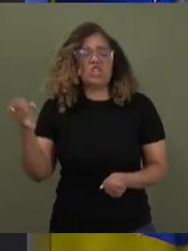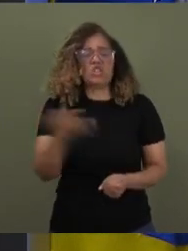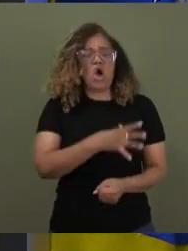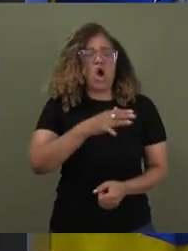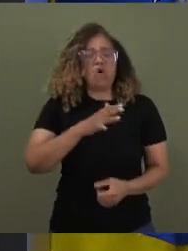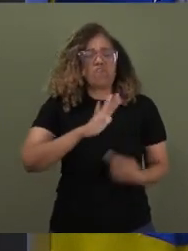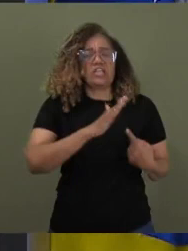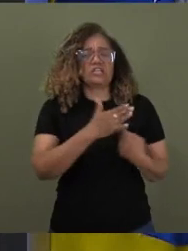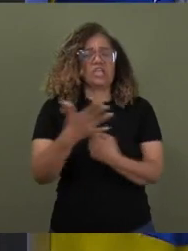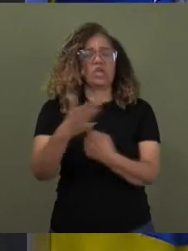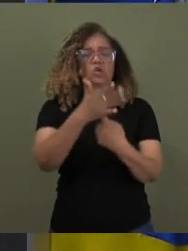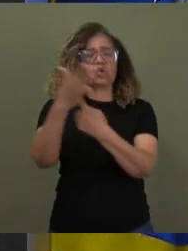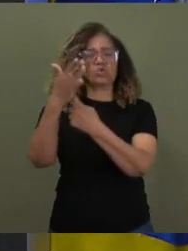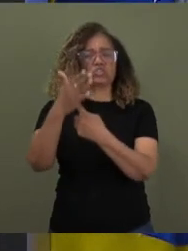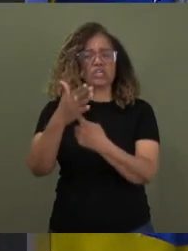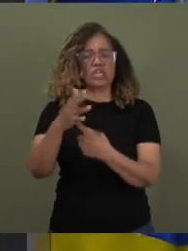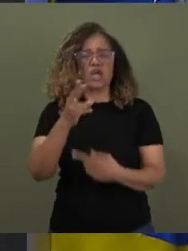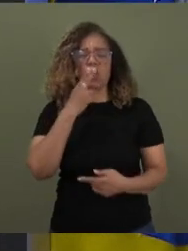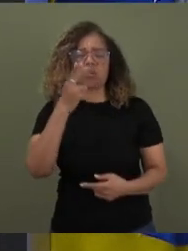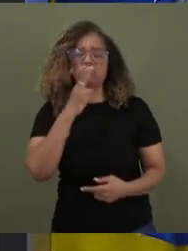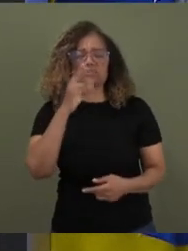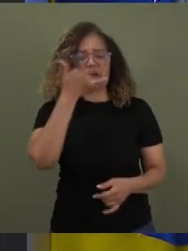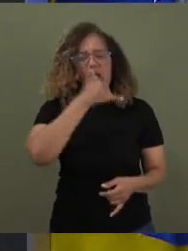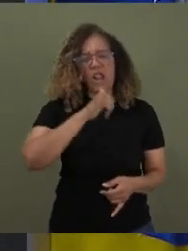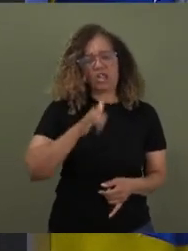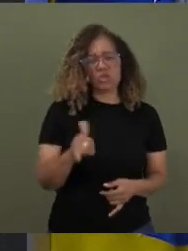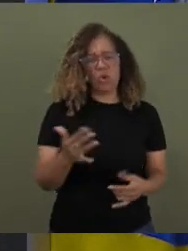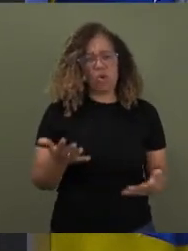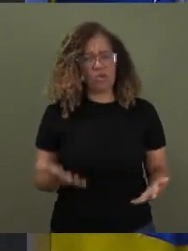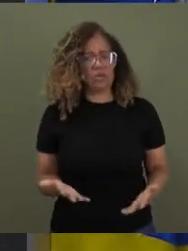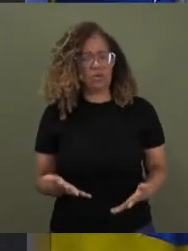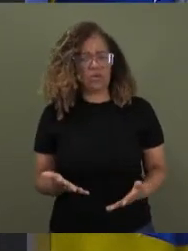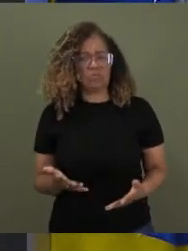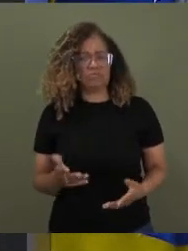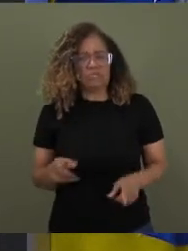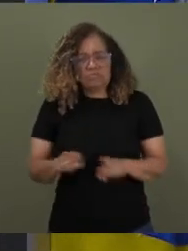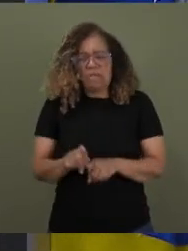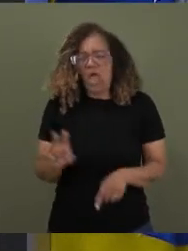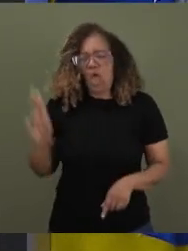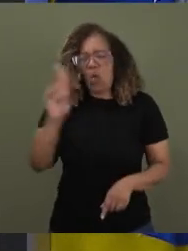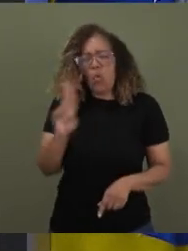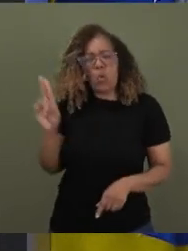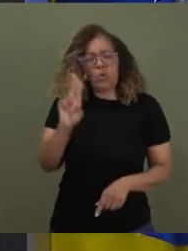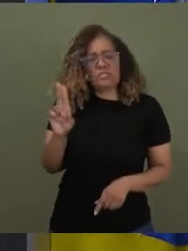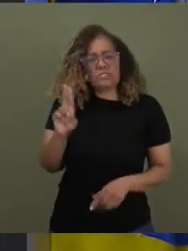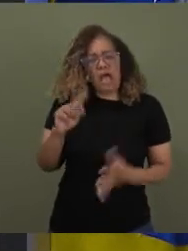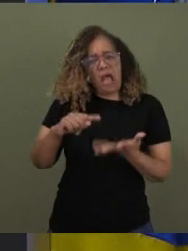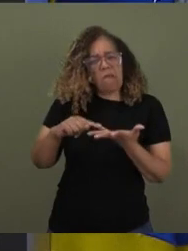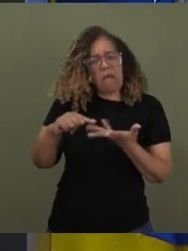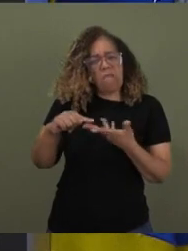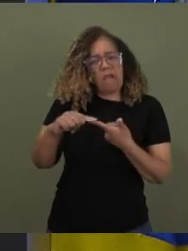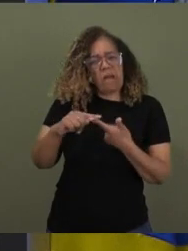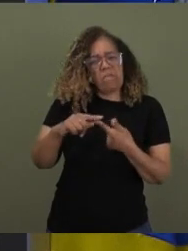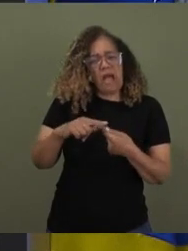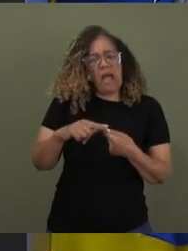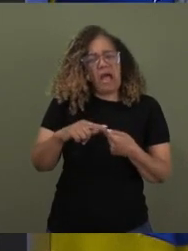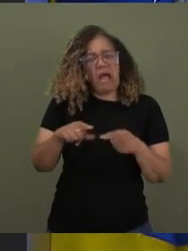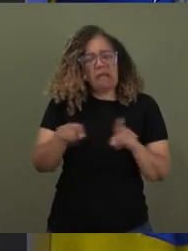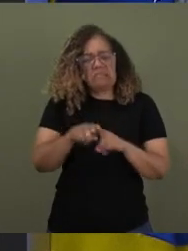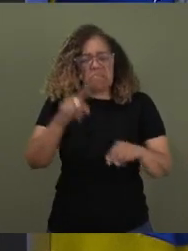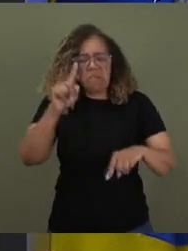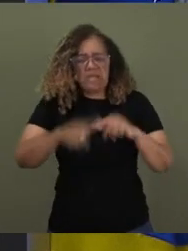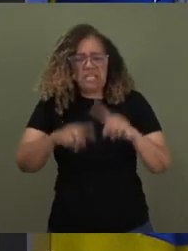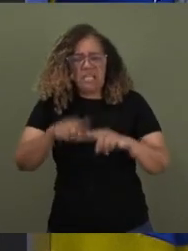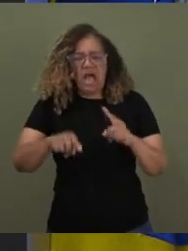como o cigarro eletrônico e, do meu modo de ver, também o uso de derivados canabinoides